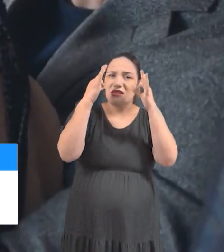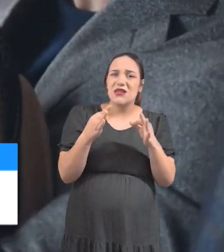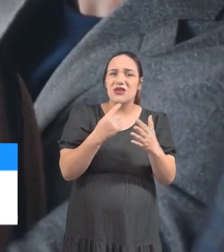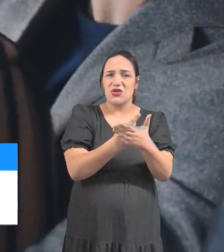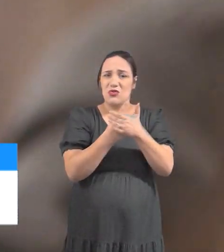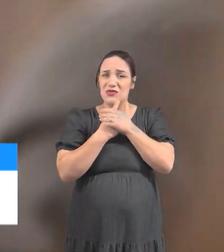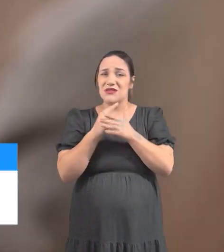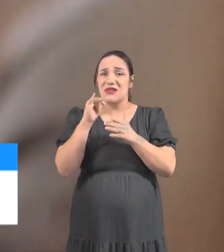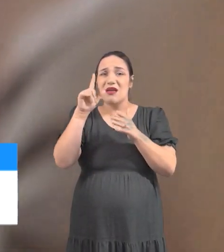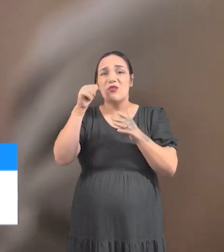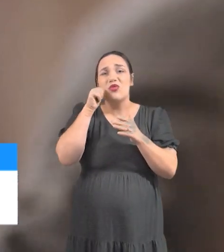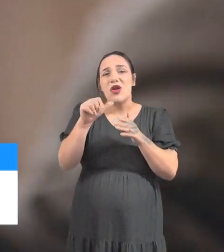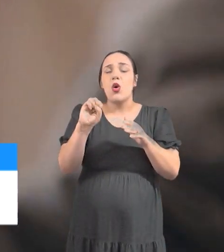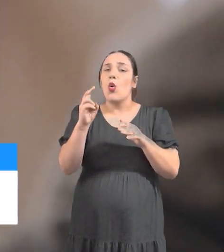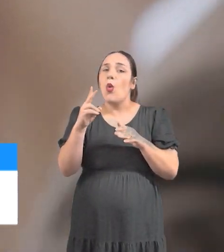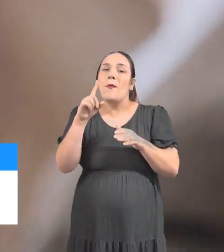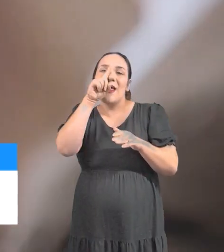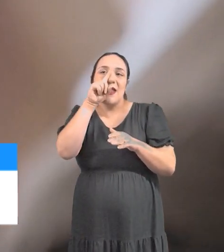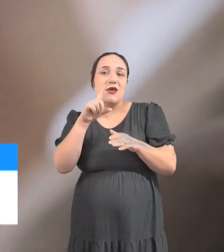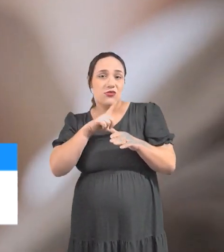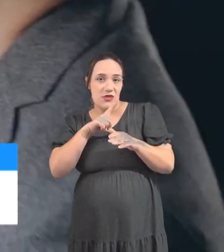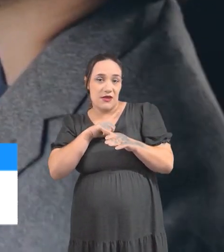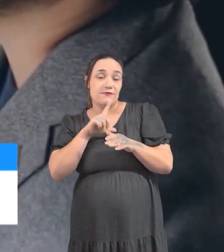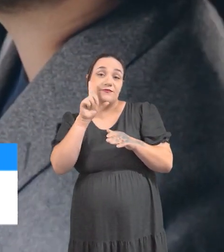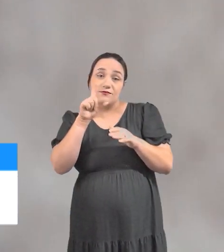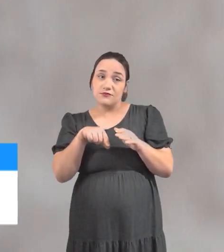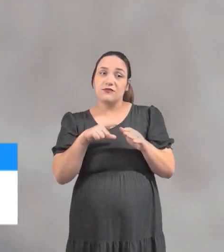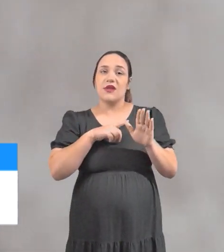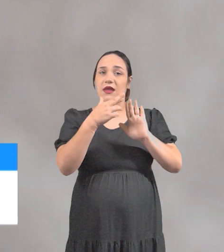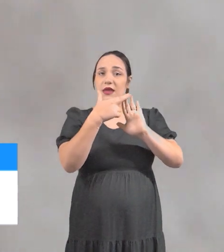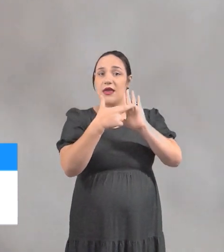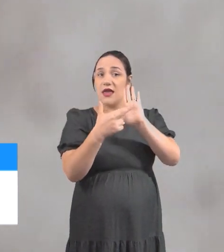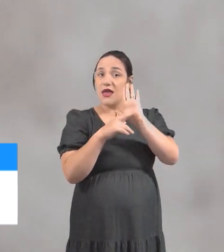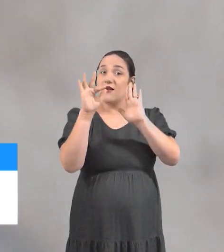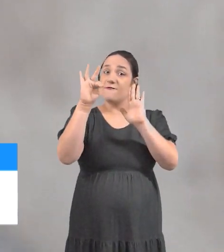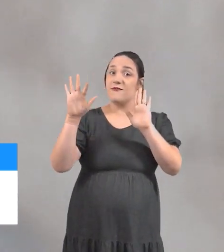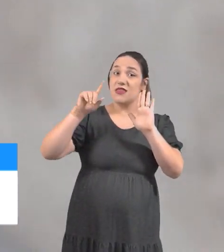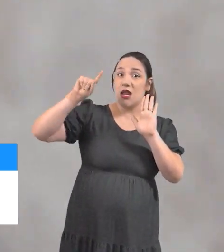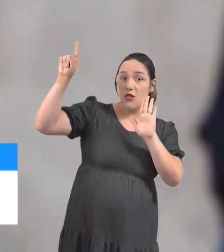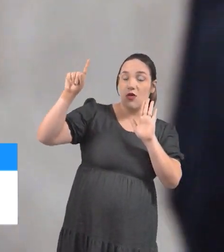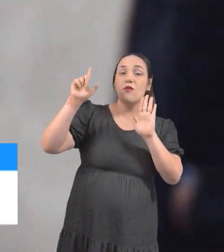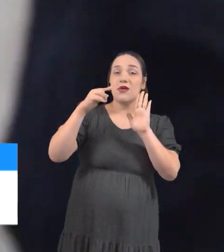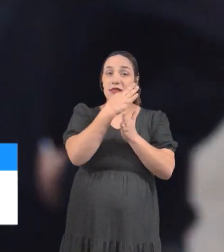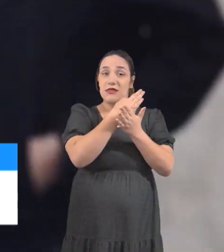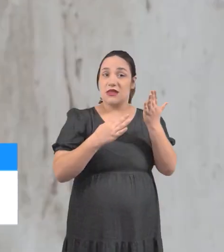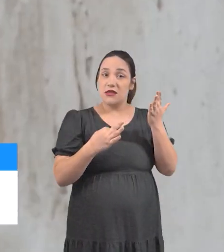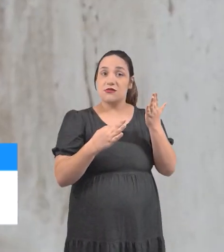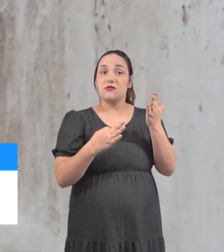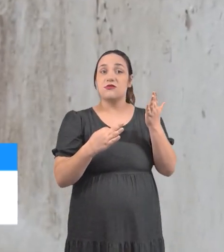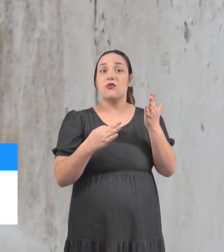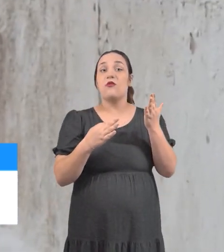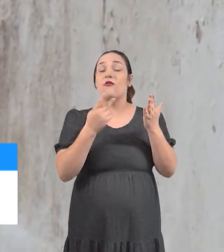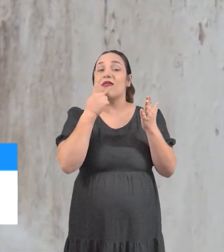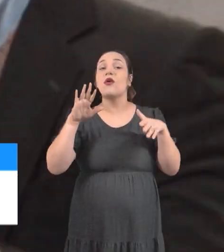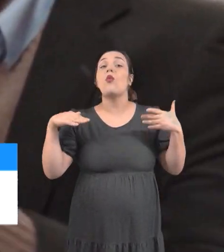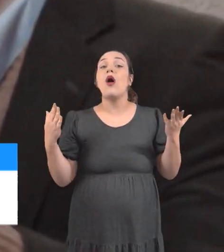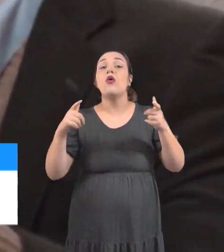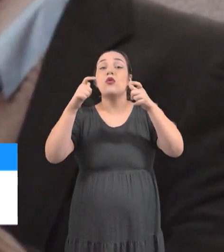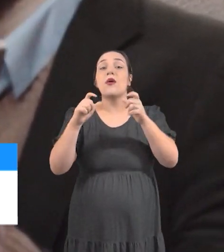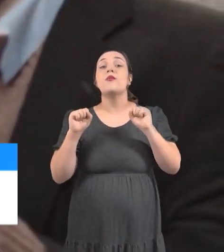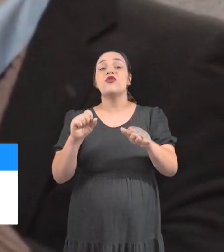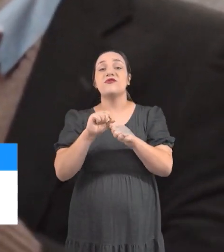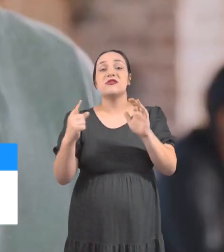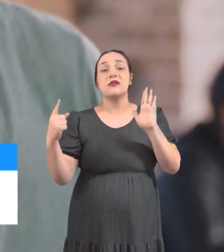acolhimento, especialmente para mulheres e pessoas em situação de risco. Com bases em diretrizes federais, o texto também fortalece os